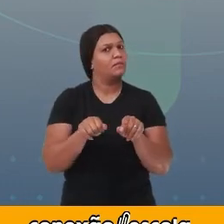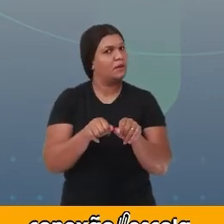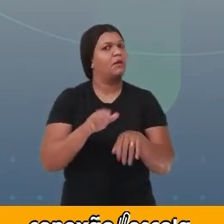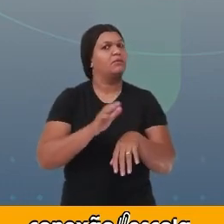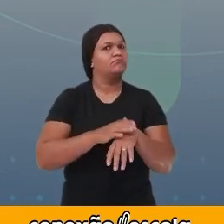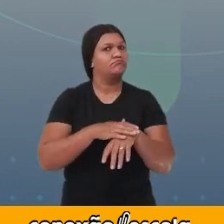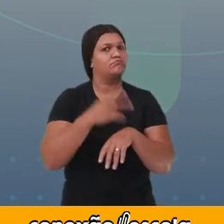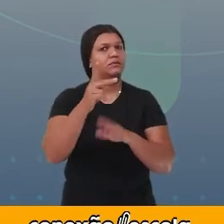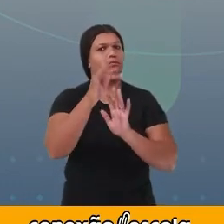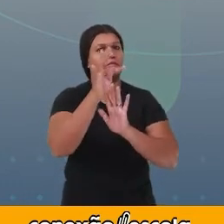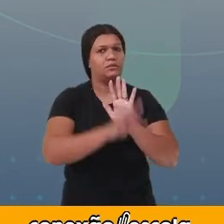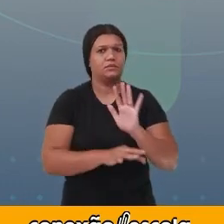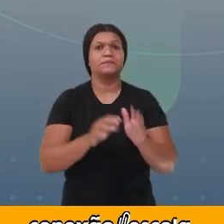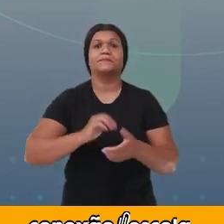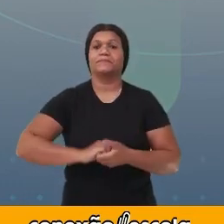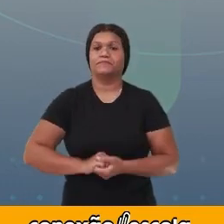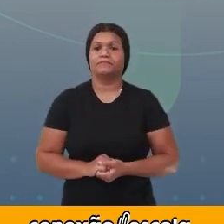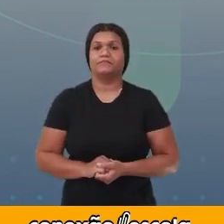seus textos, hein?